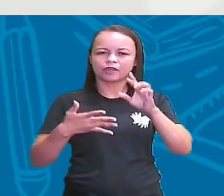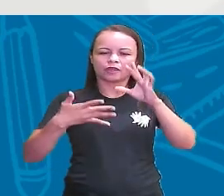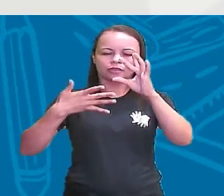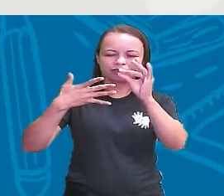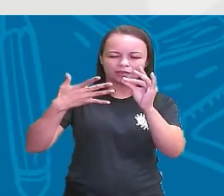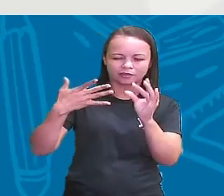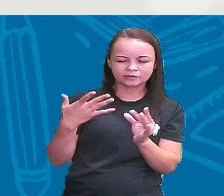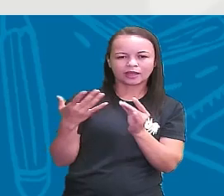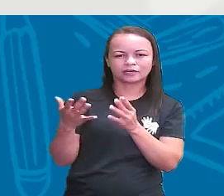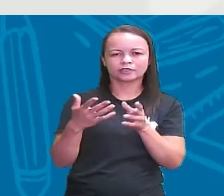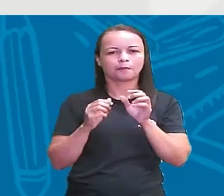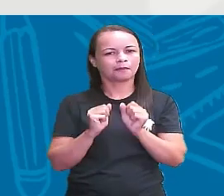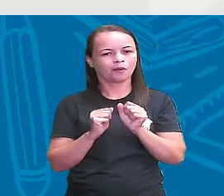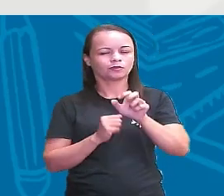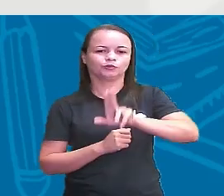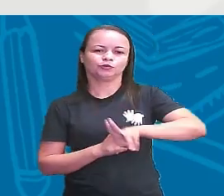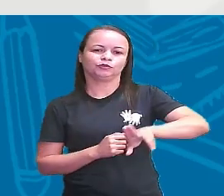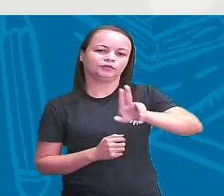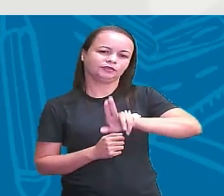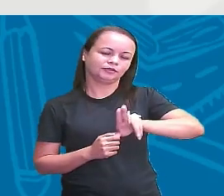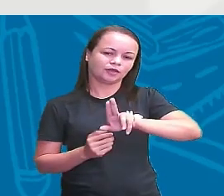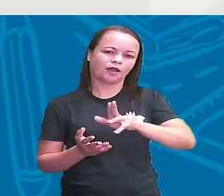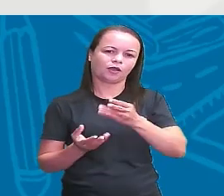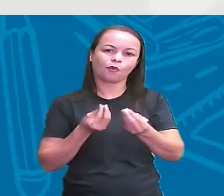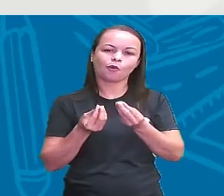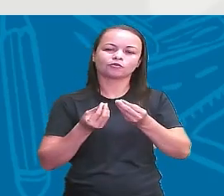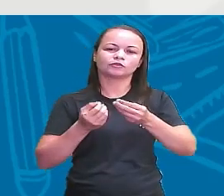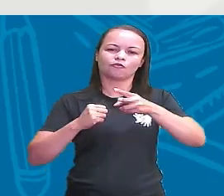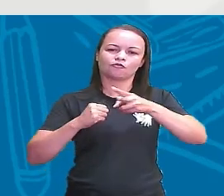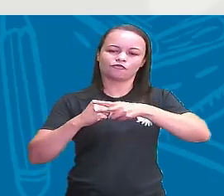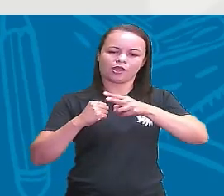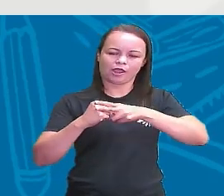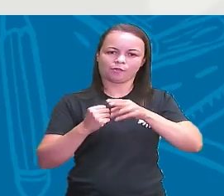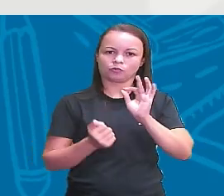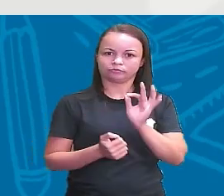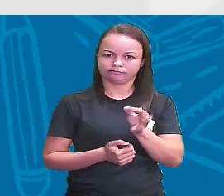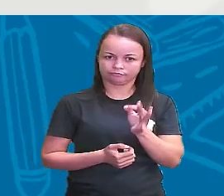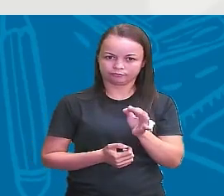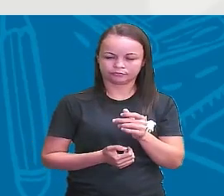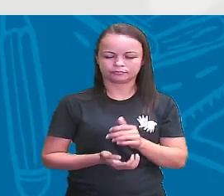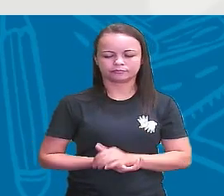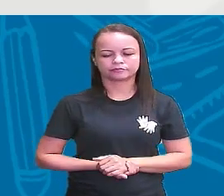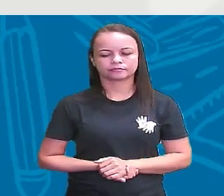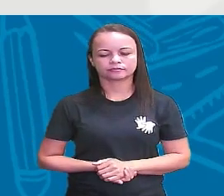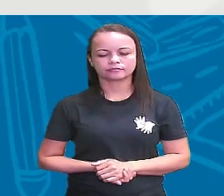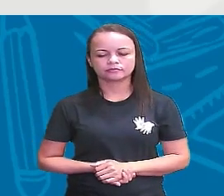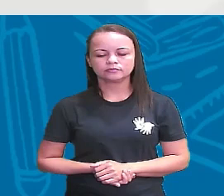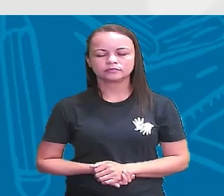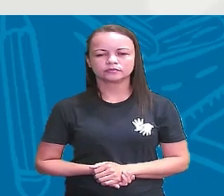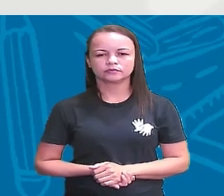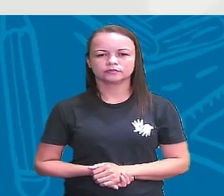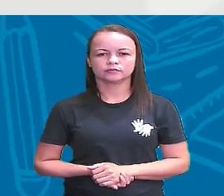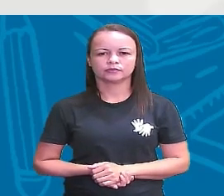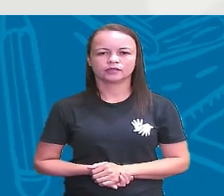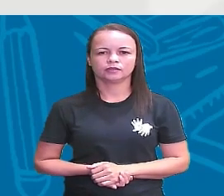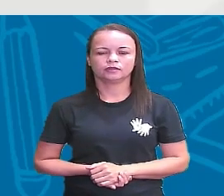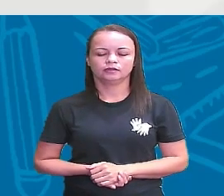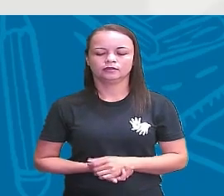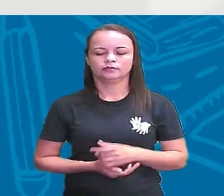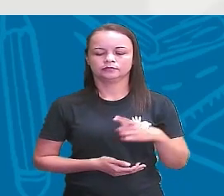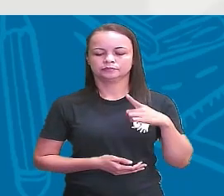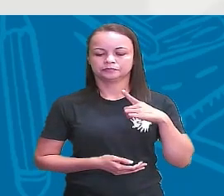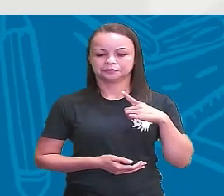que a gente possa utilizar o verbo de maneira correta, tá bom? Então a gente tem,